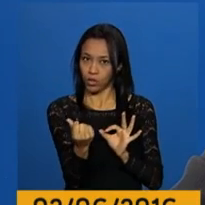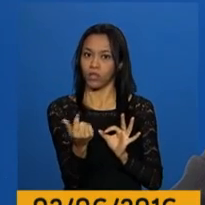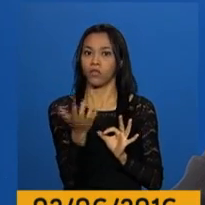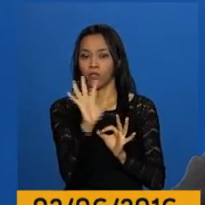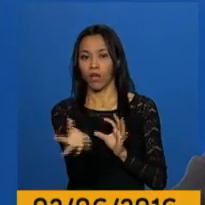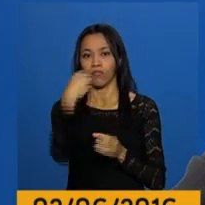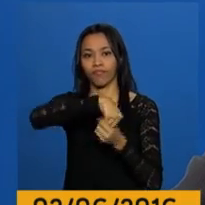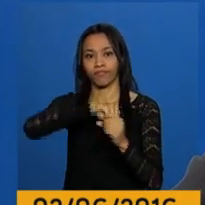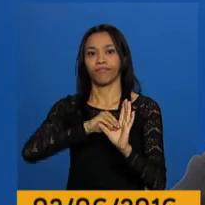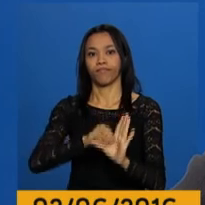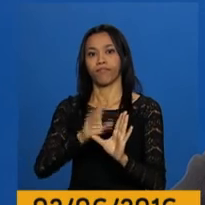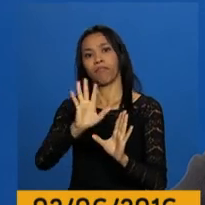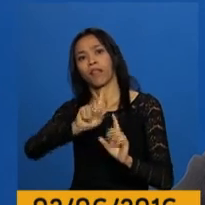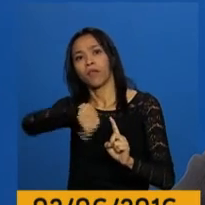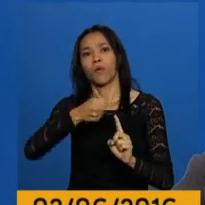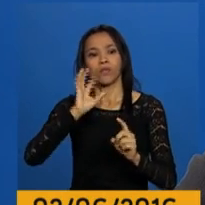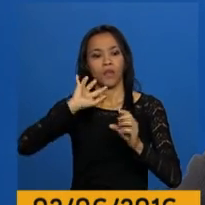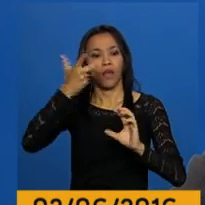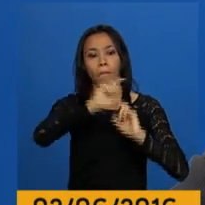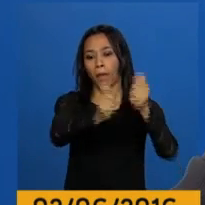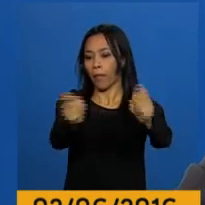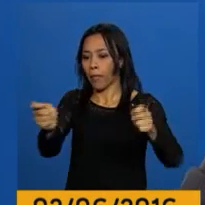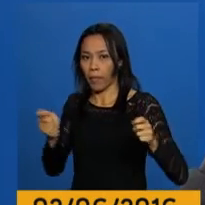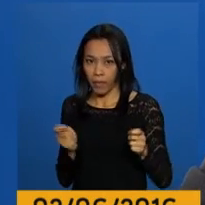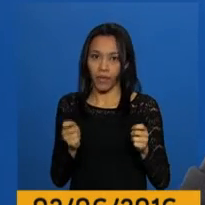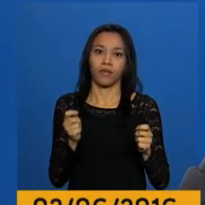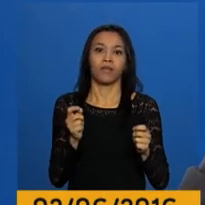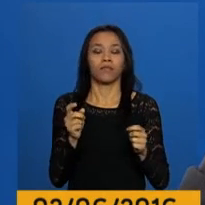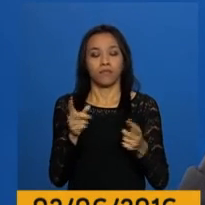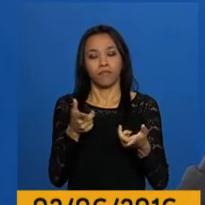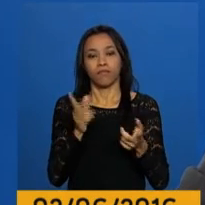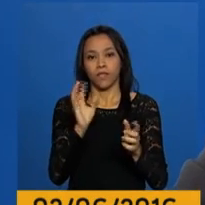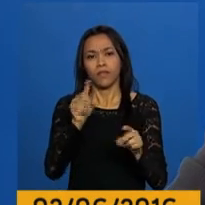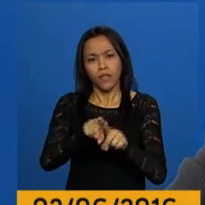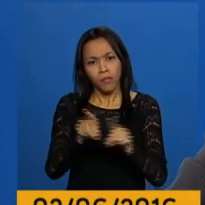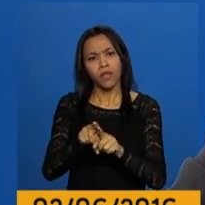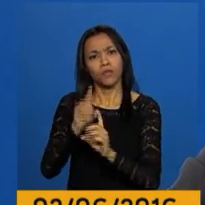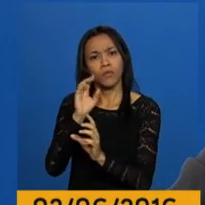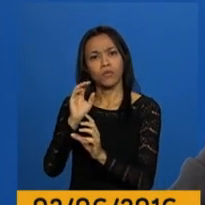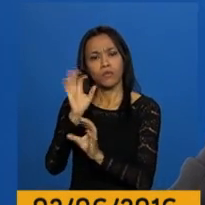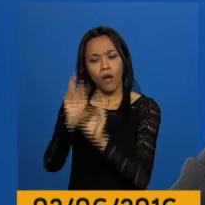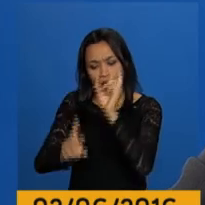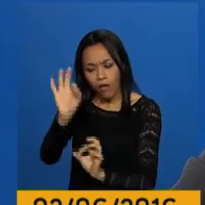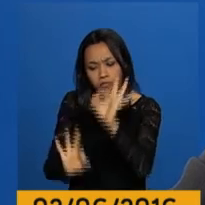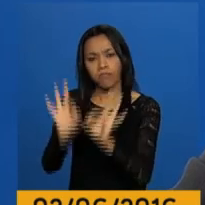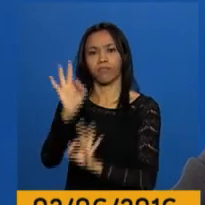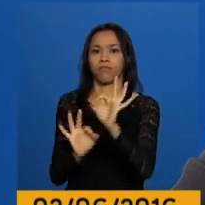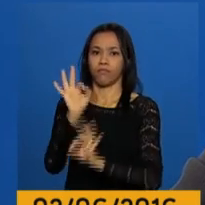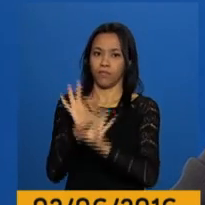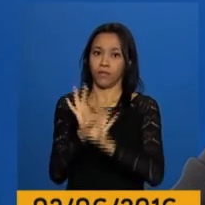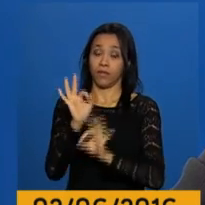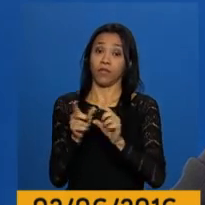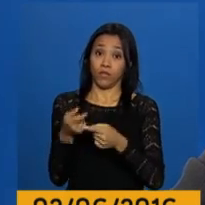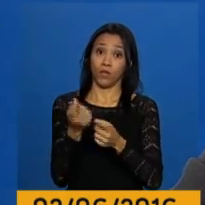incorporados, portanto, dentro da estimativa de resultado primário que o governo federal divulgou e que também foi aprovada